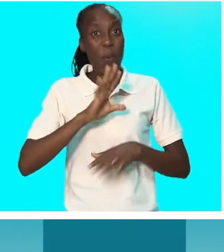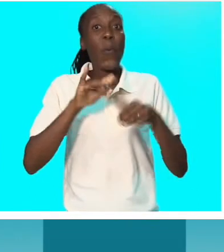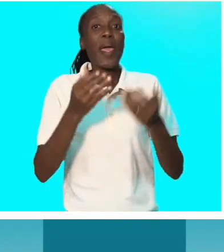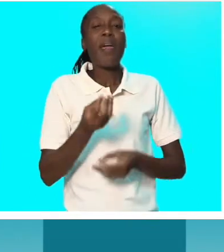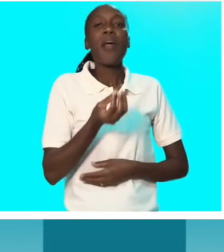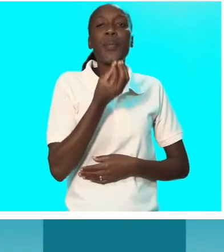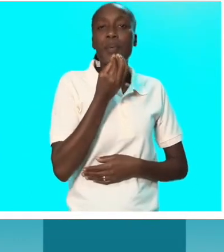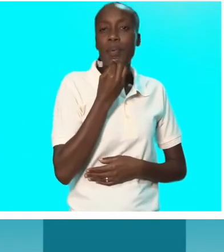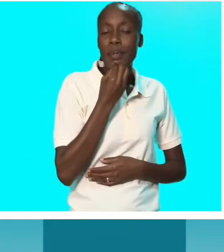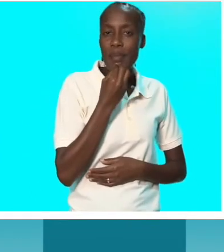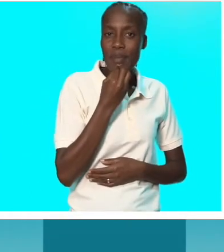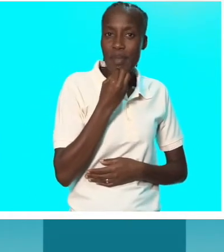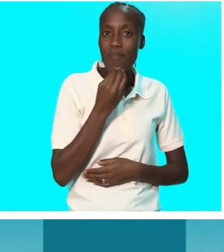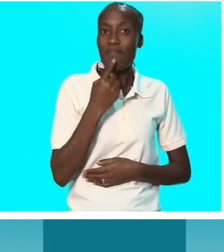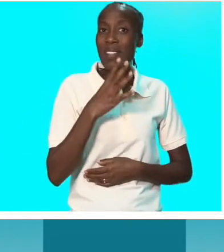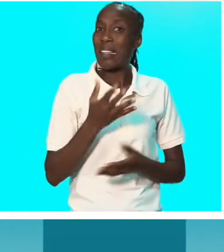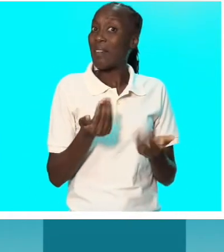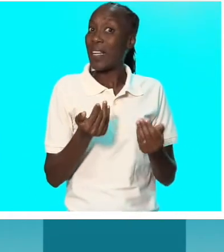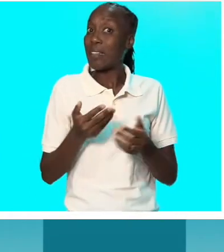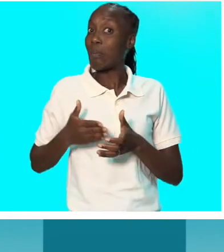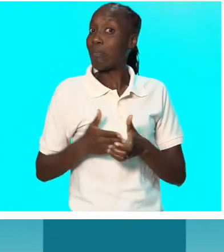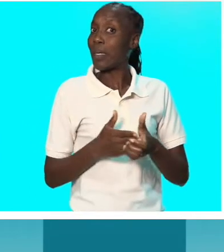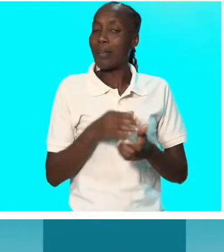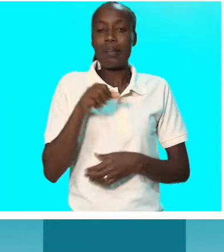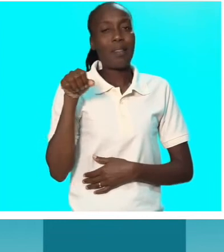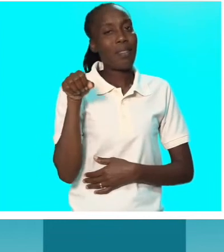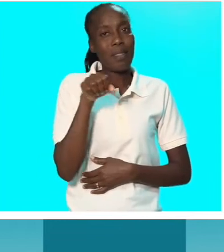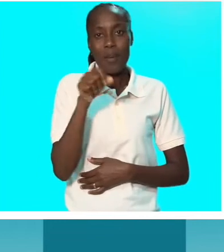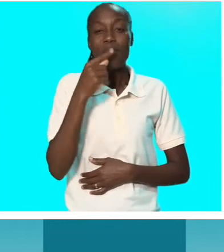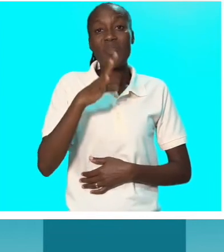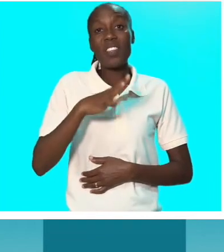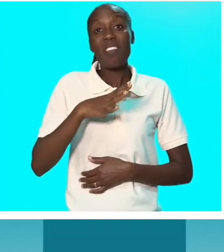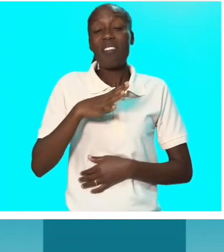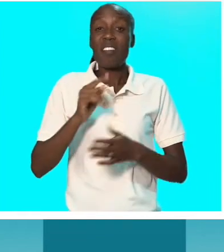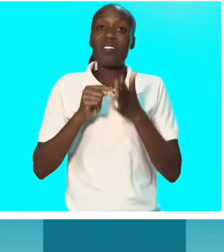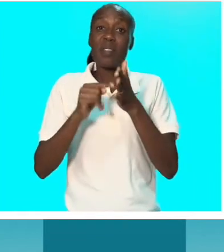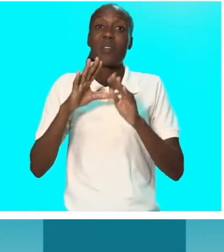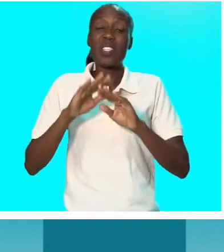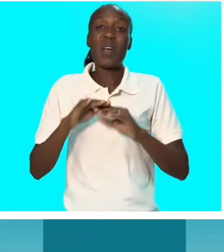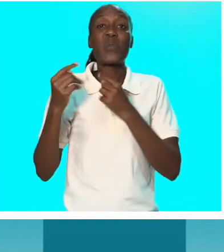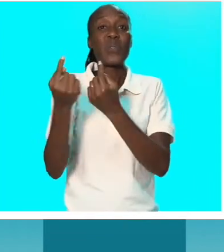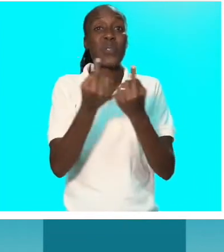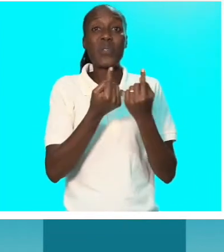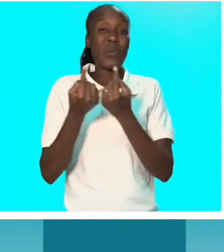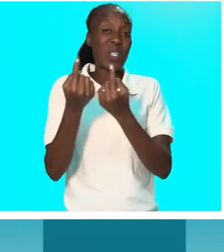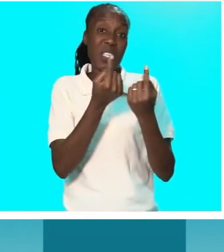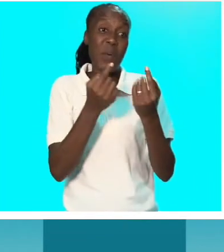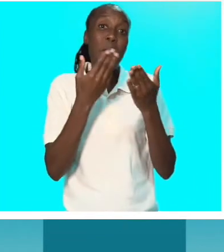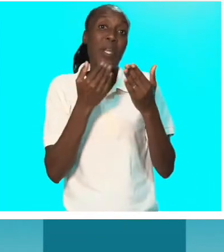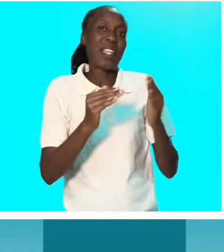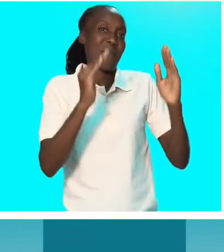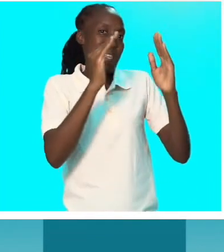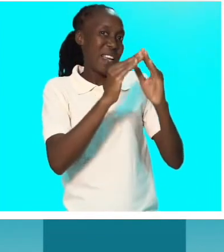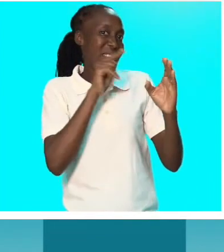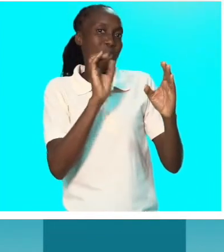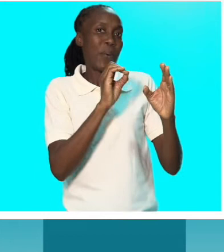respeito à alimentação. Nem é sempre fácil cumprir, porque quando está em situações, em lugares não fora